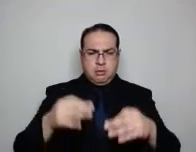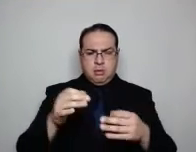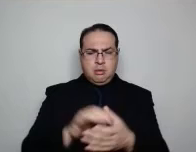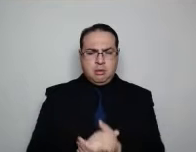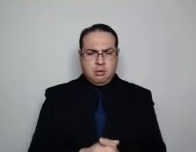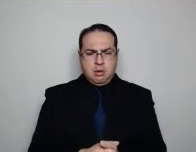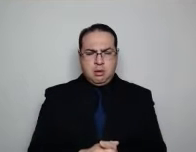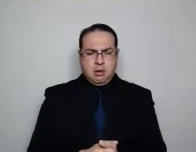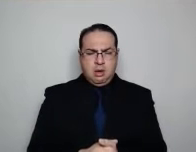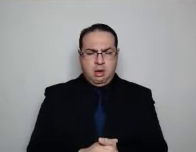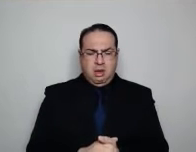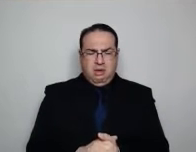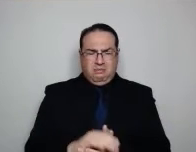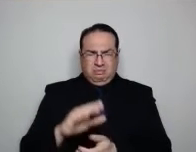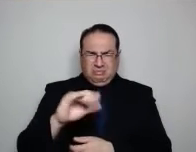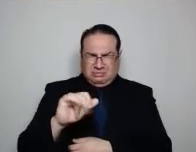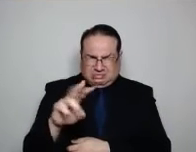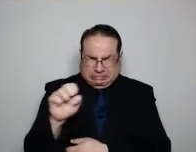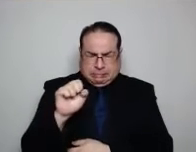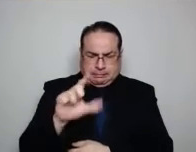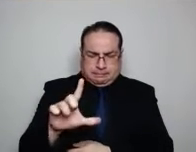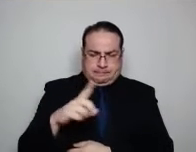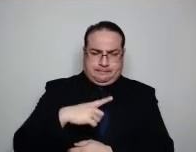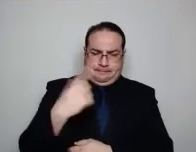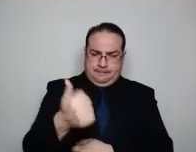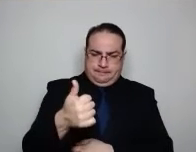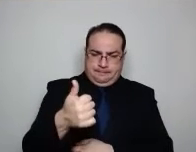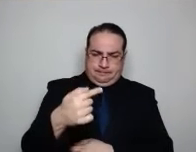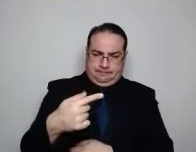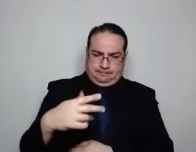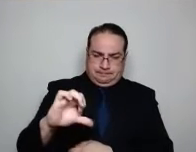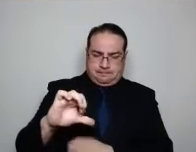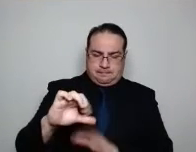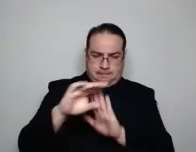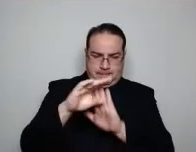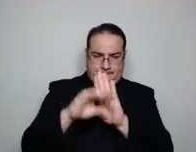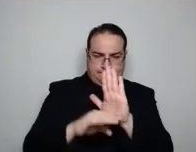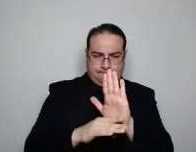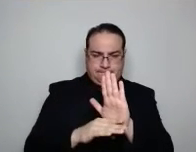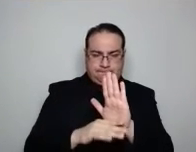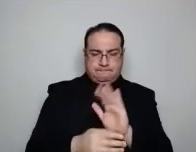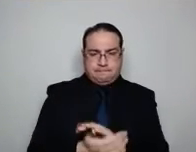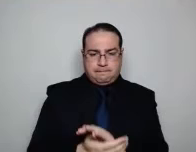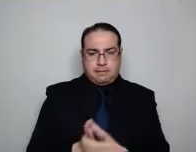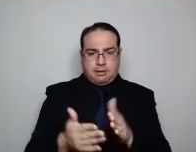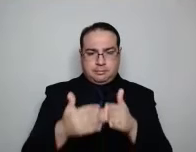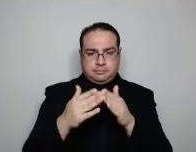Apelação civil, número 179 da pauta. Apelação civil tem o número